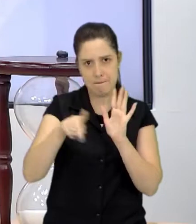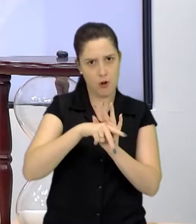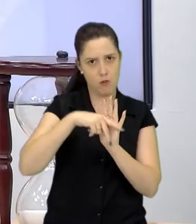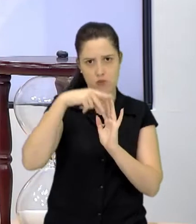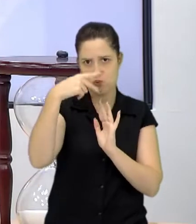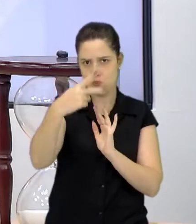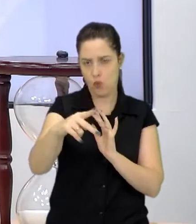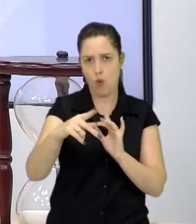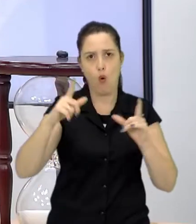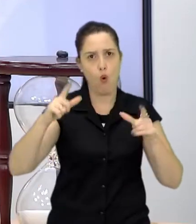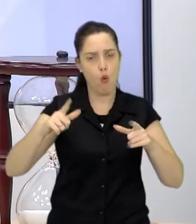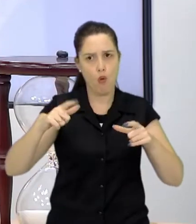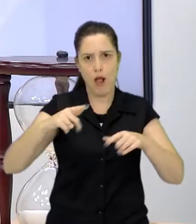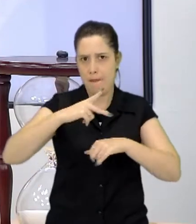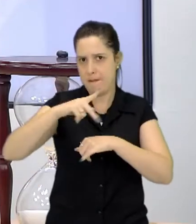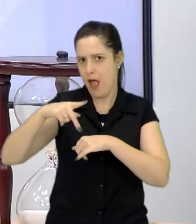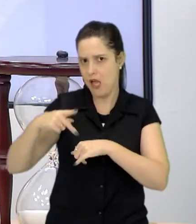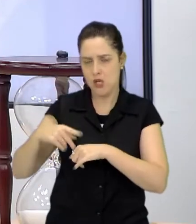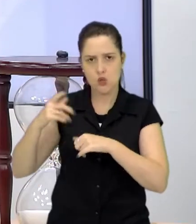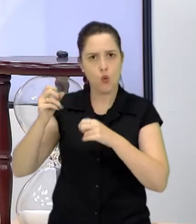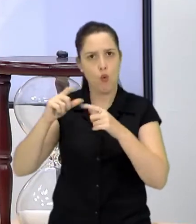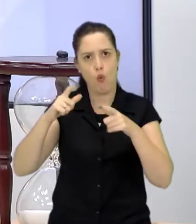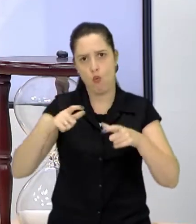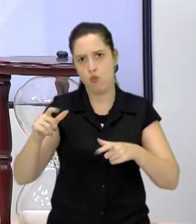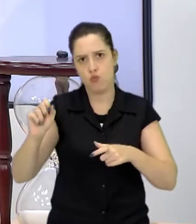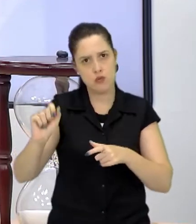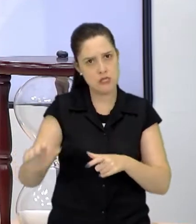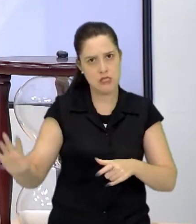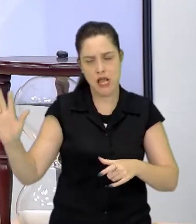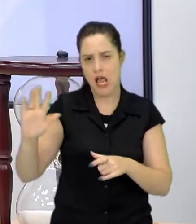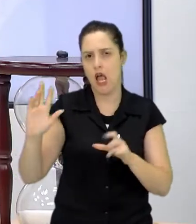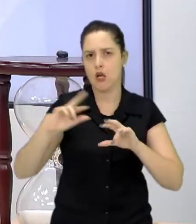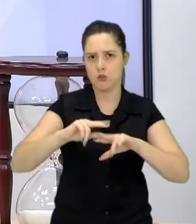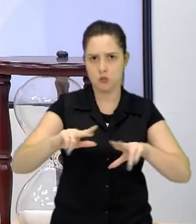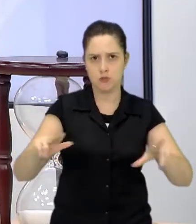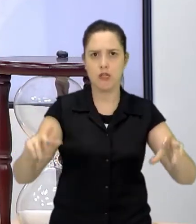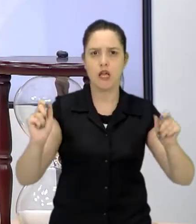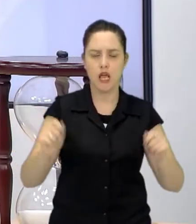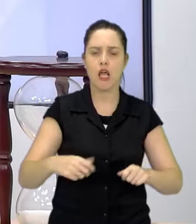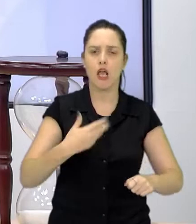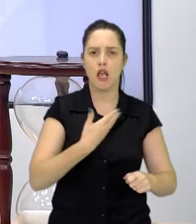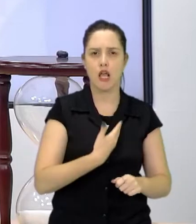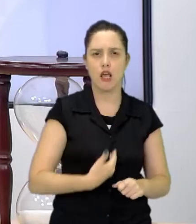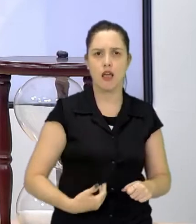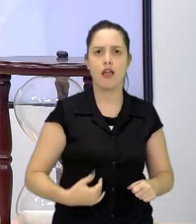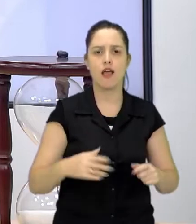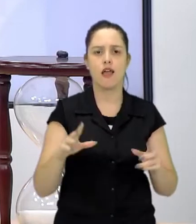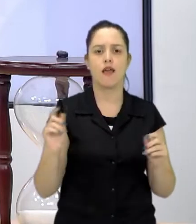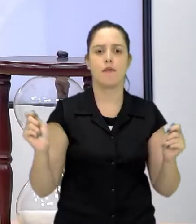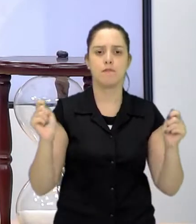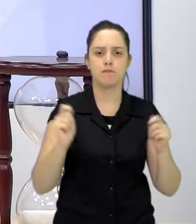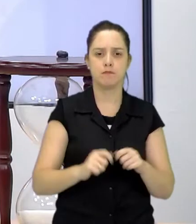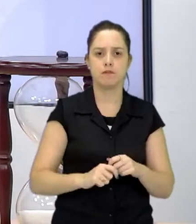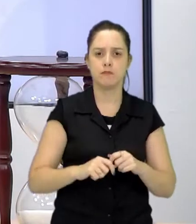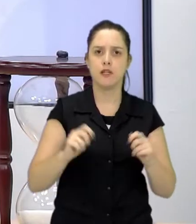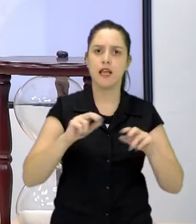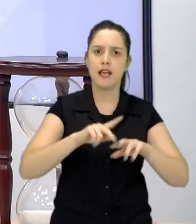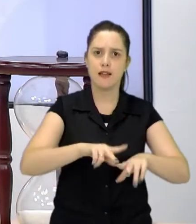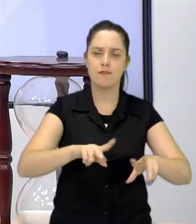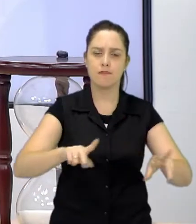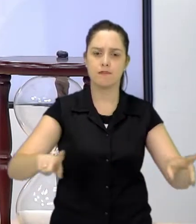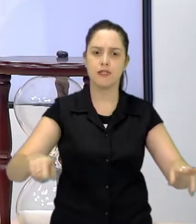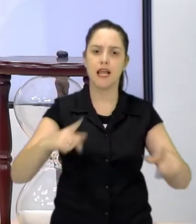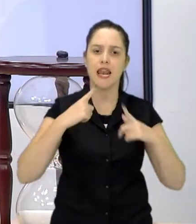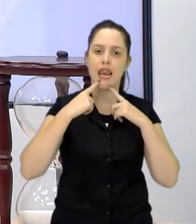outros países, outros de outros estados. E o que vem a ser o preconceito linguístico? É eu rejeitar essa diversidade da